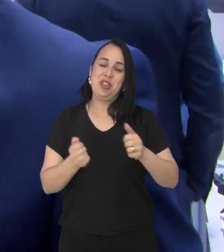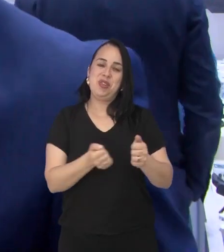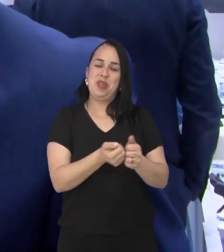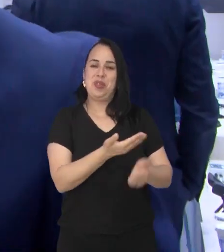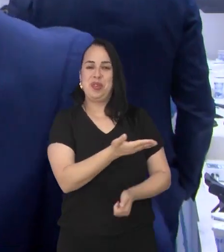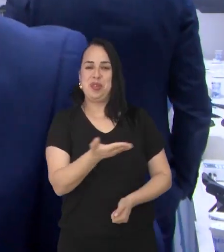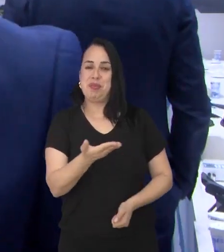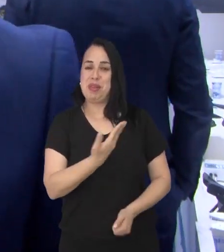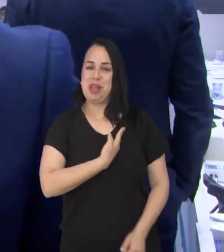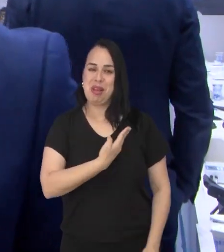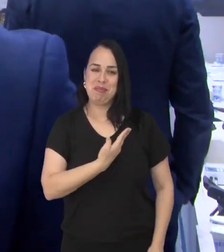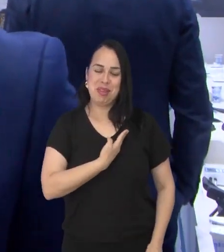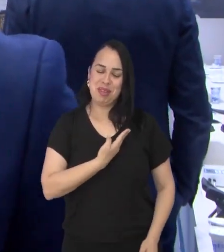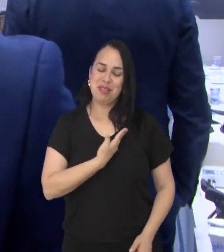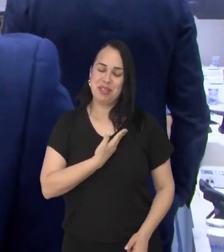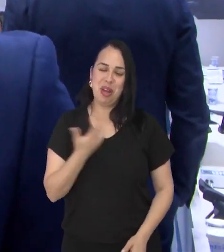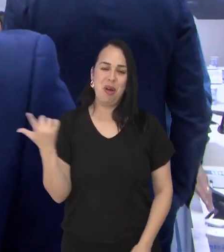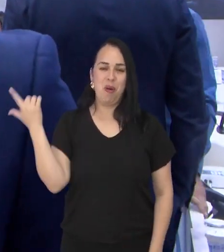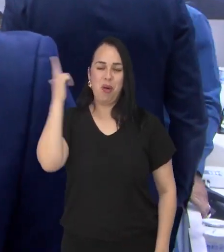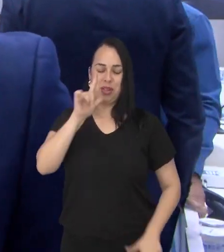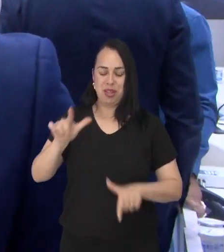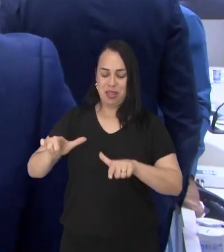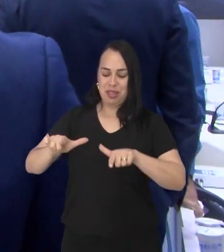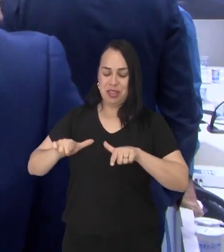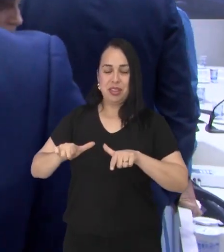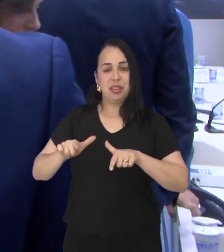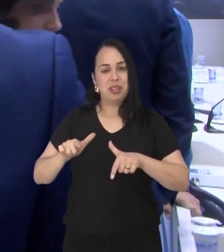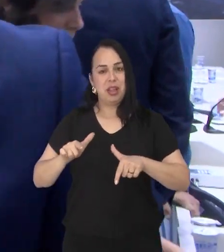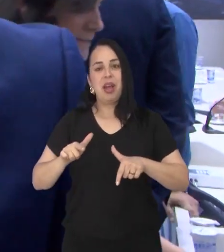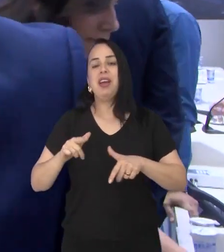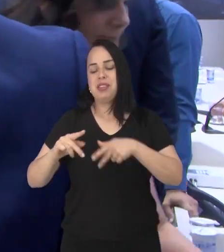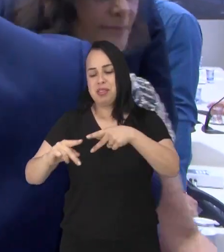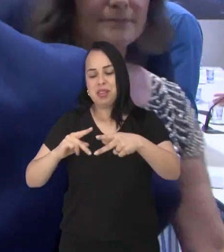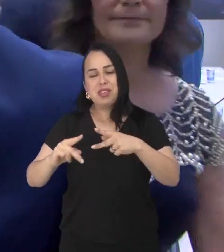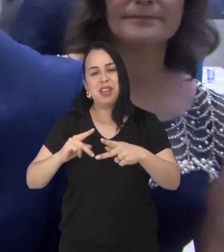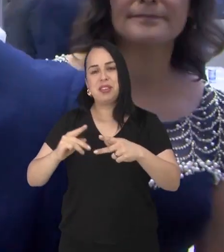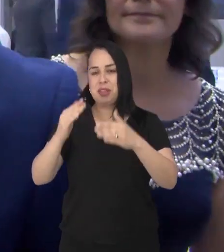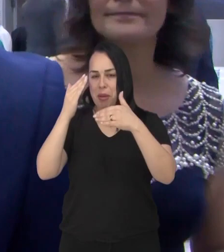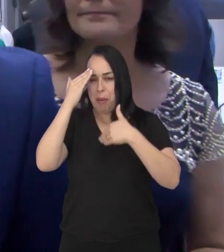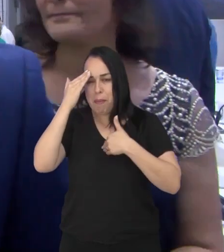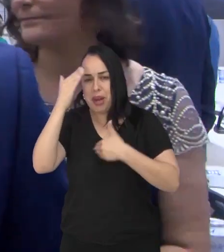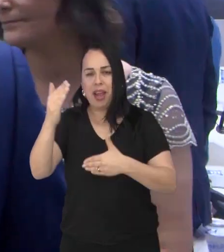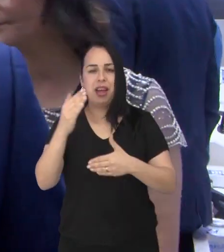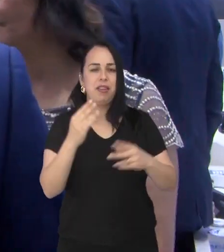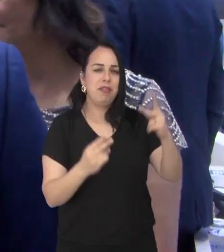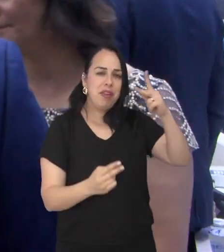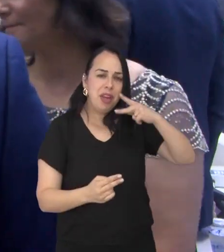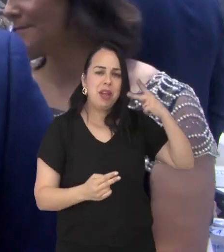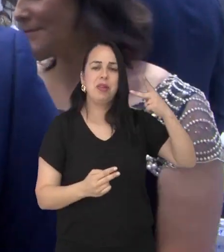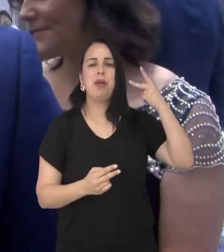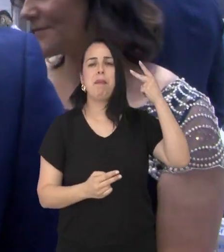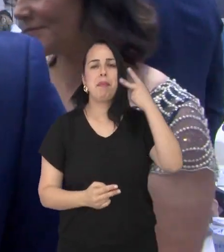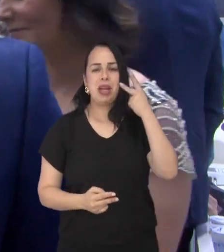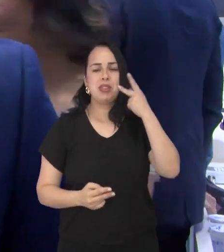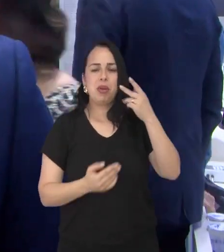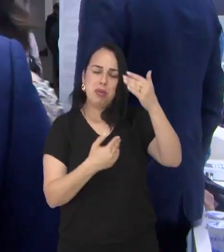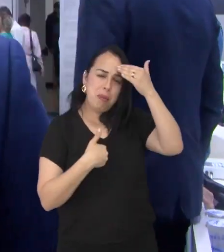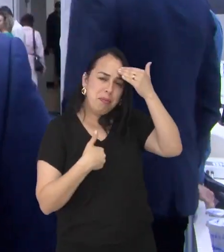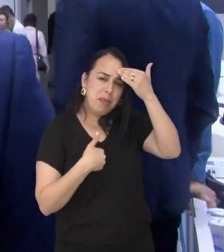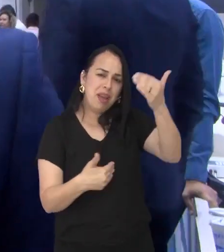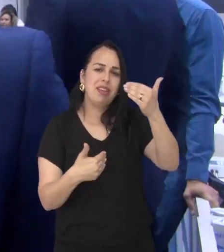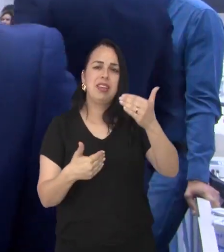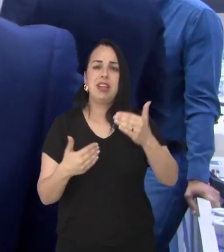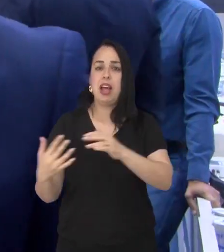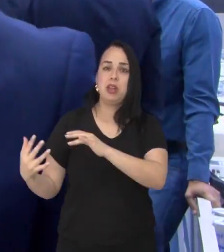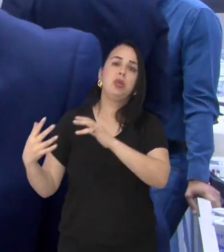junto com os meus amigos. Eu agradeço São José dos Campos, agradeço Rafael Bascuto,